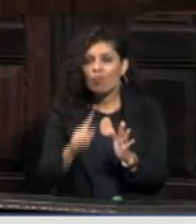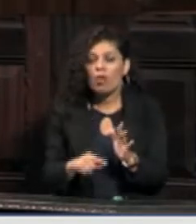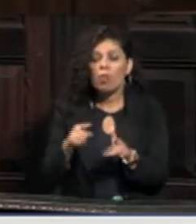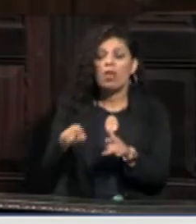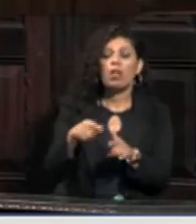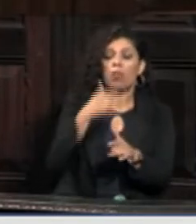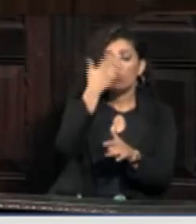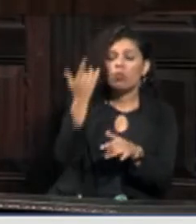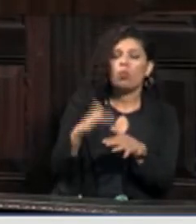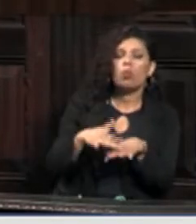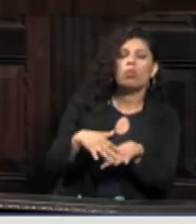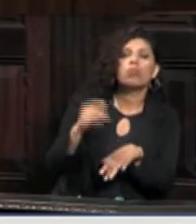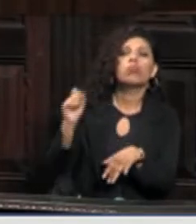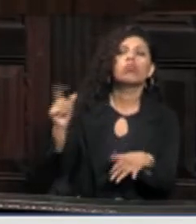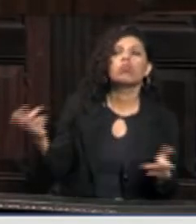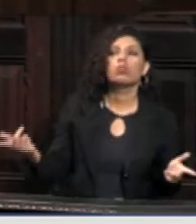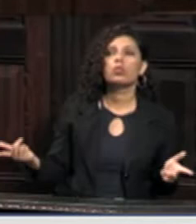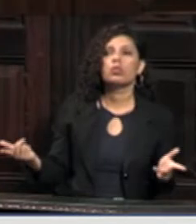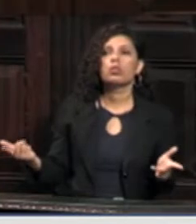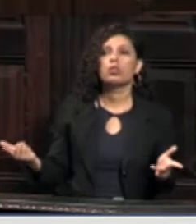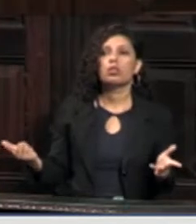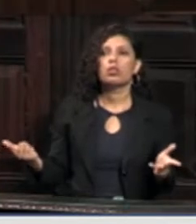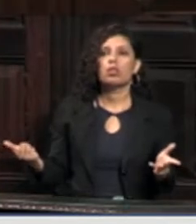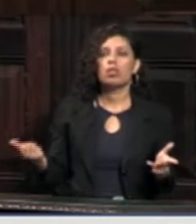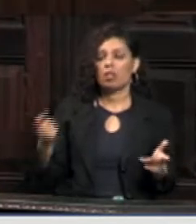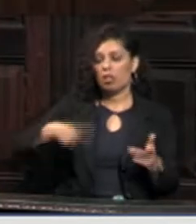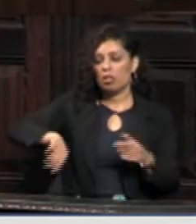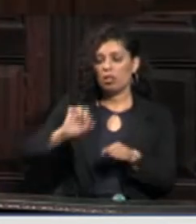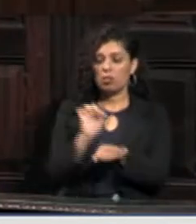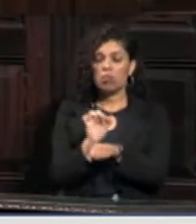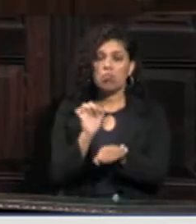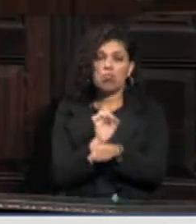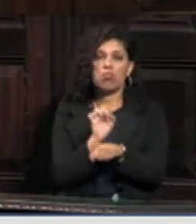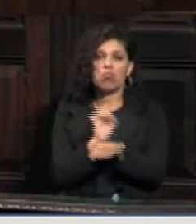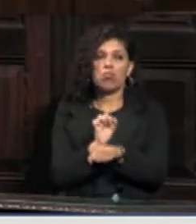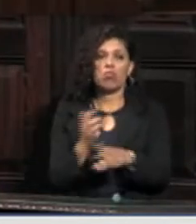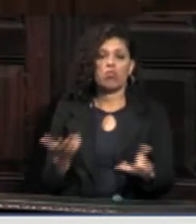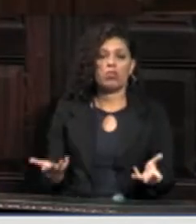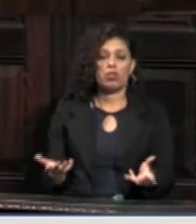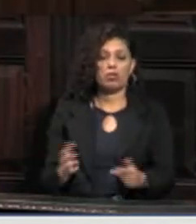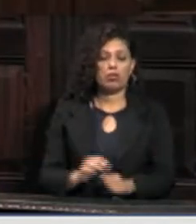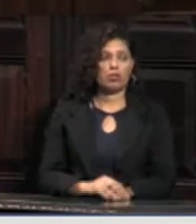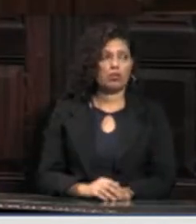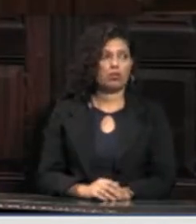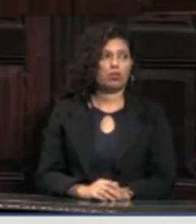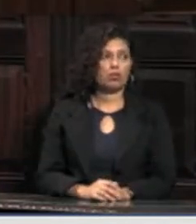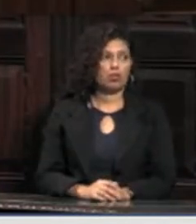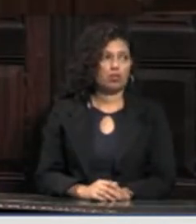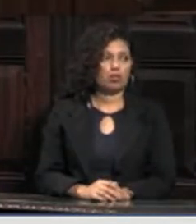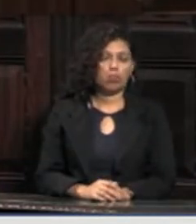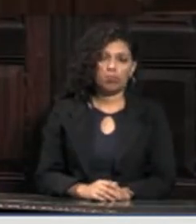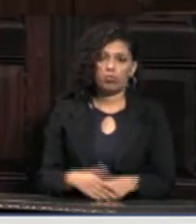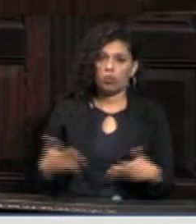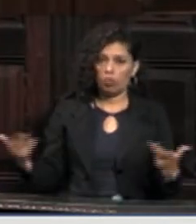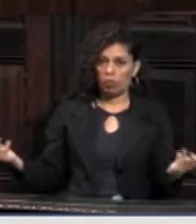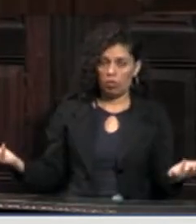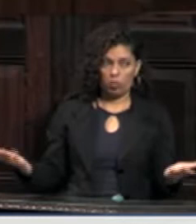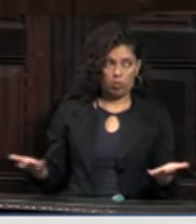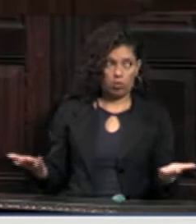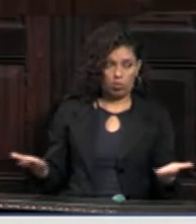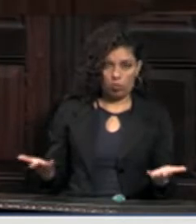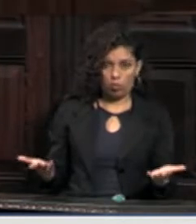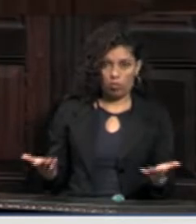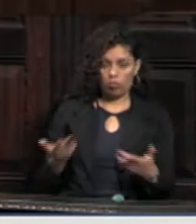hospitalar, aguardando o cateterismo que já podia ser feito. Então, o sistema tem